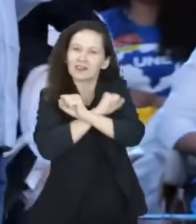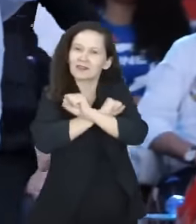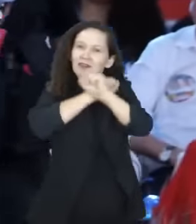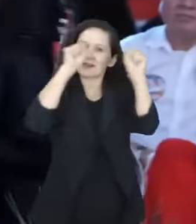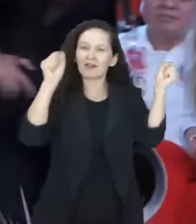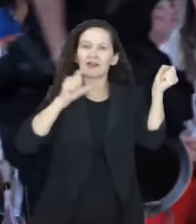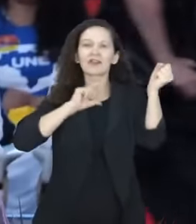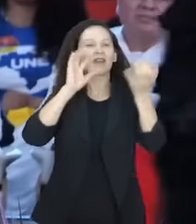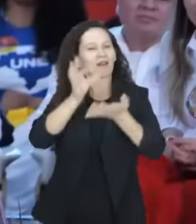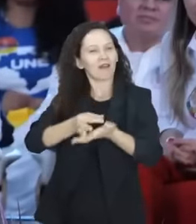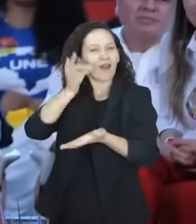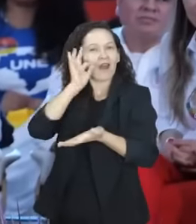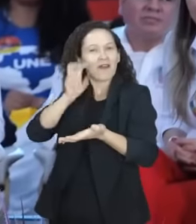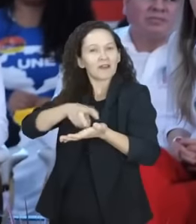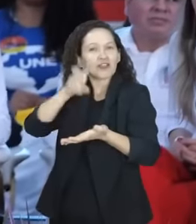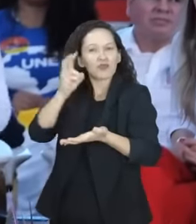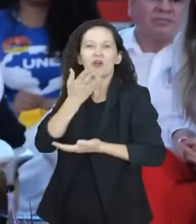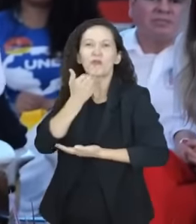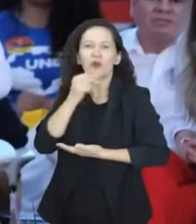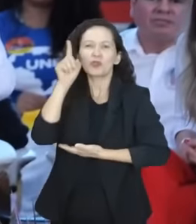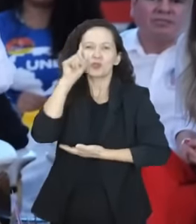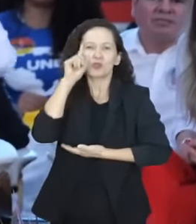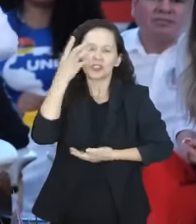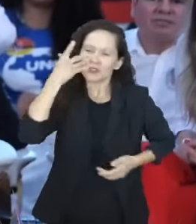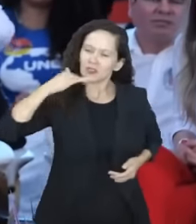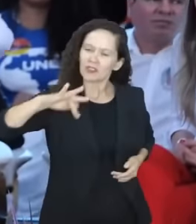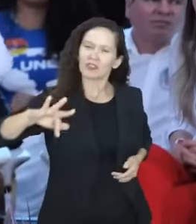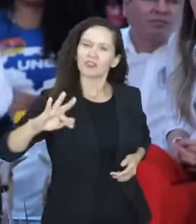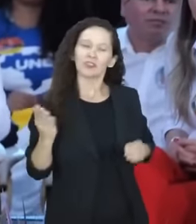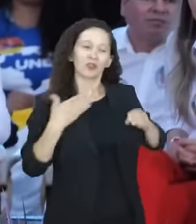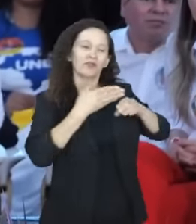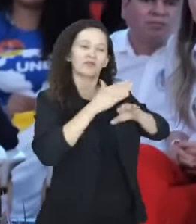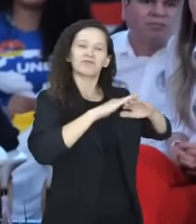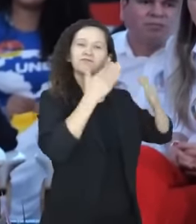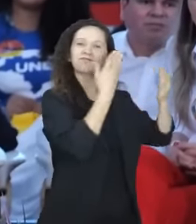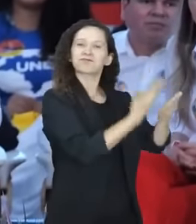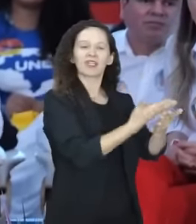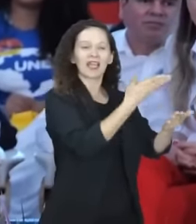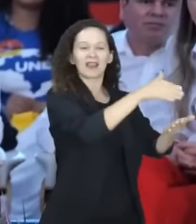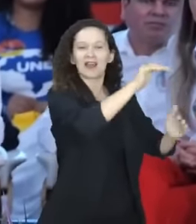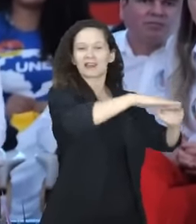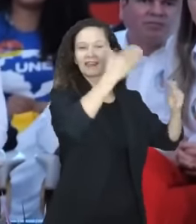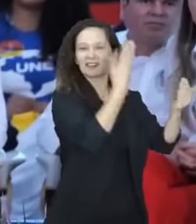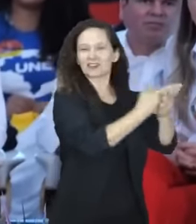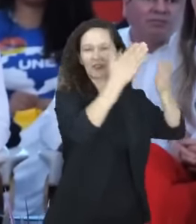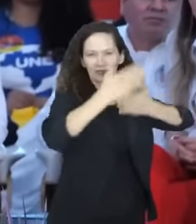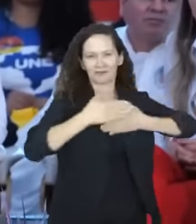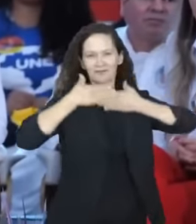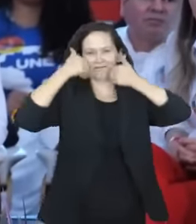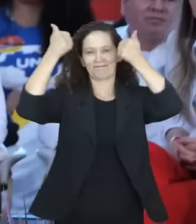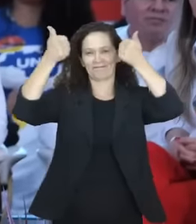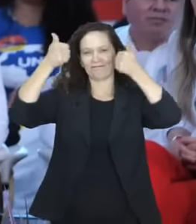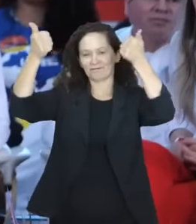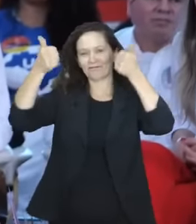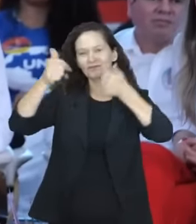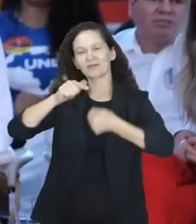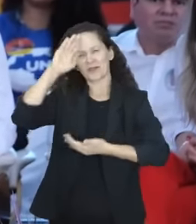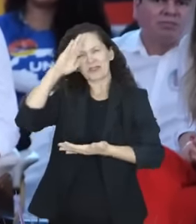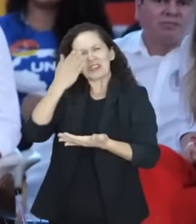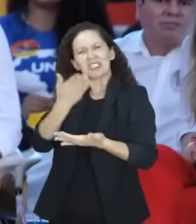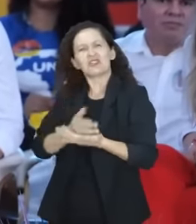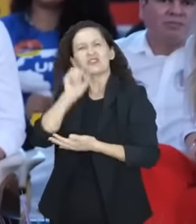tomar. Que as crianças vão para a escola e a escola seja de qualidade. Eu acredito nisso com a